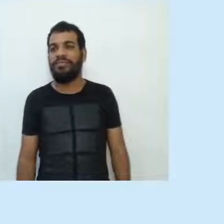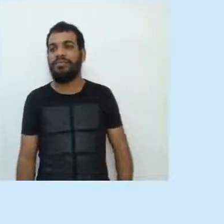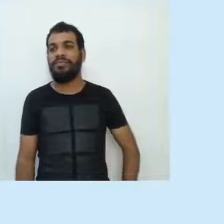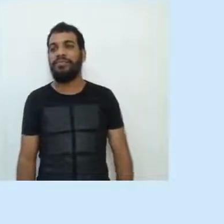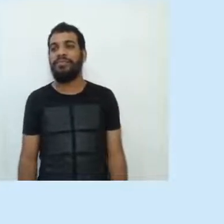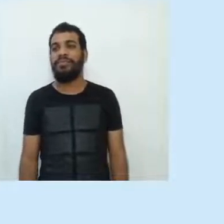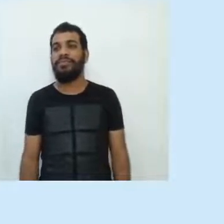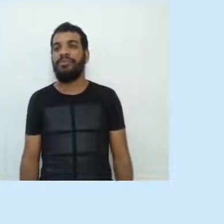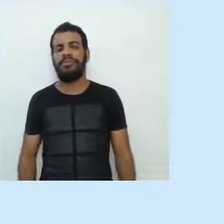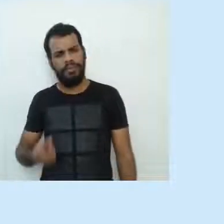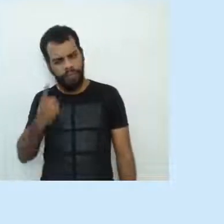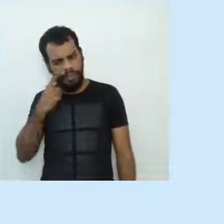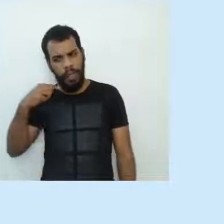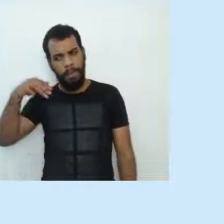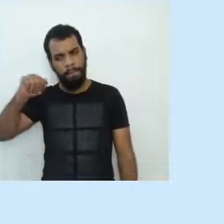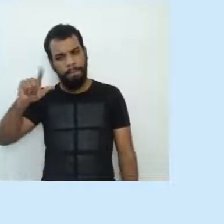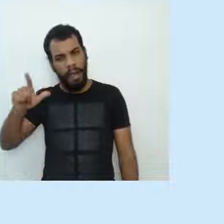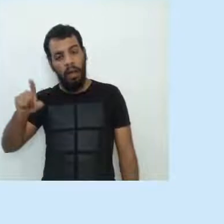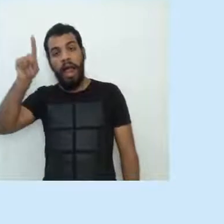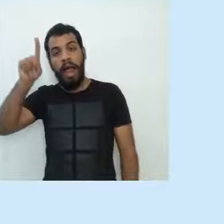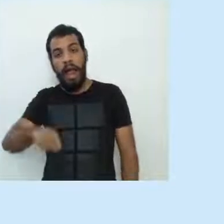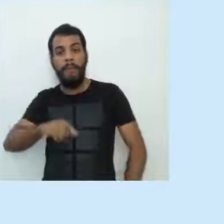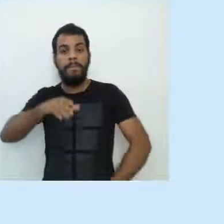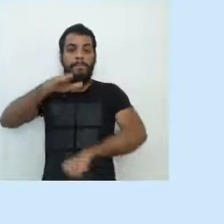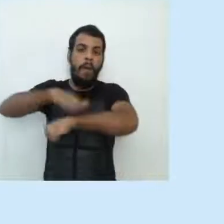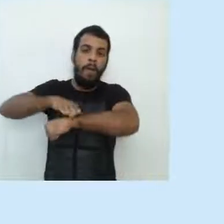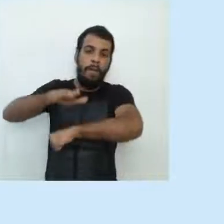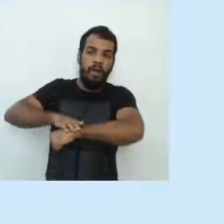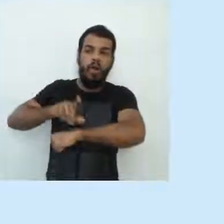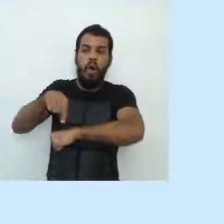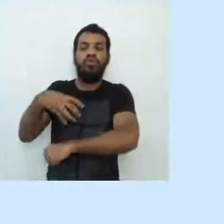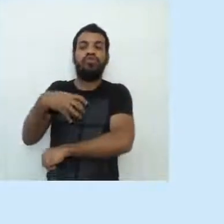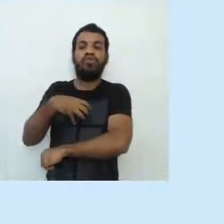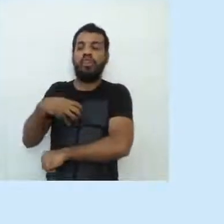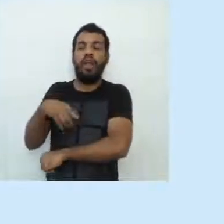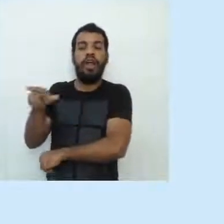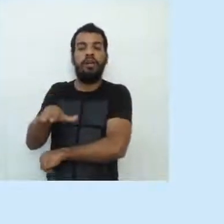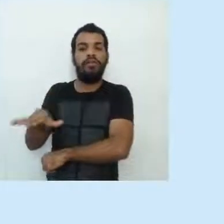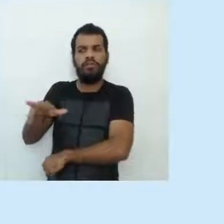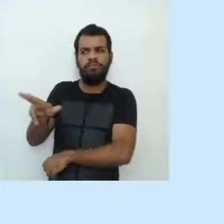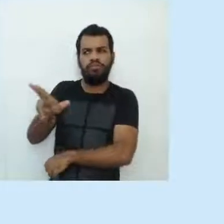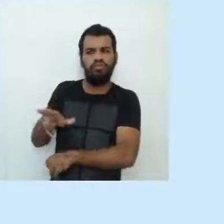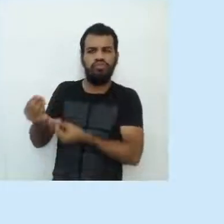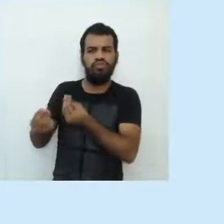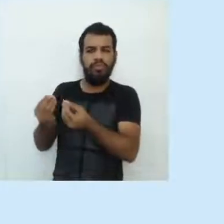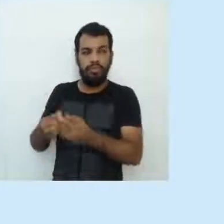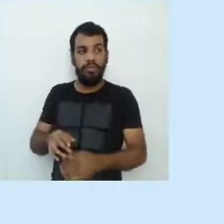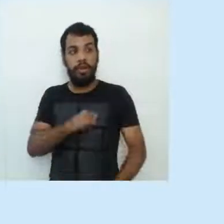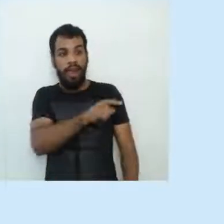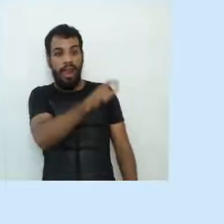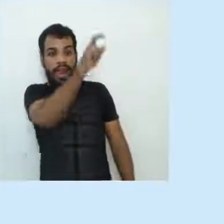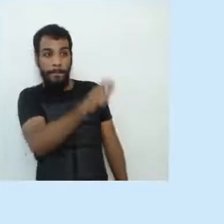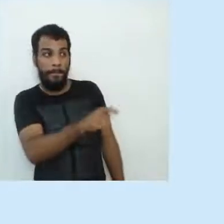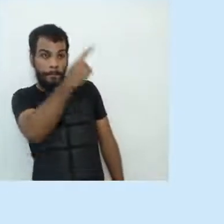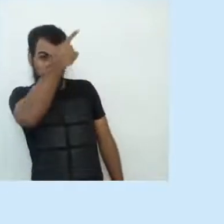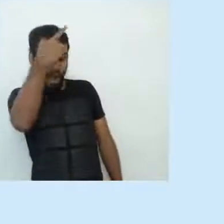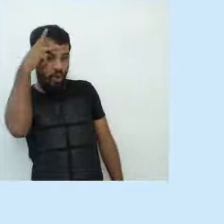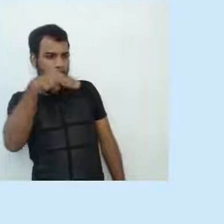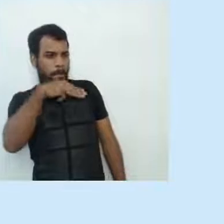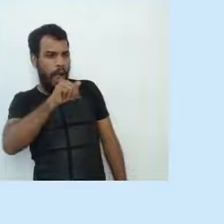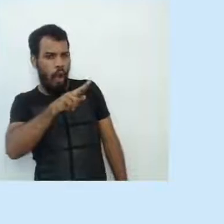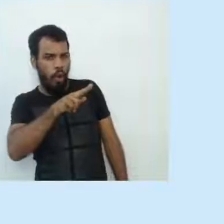mal com L, ele tem a função de uma conjunção temporal que equivale à conjunção